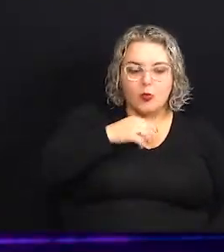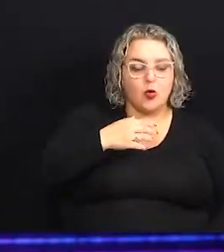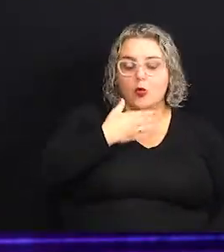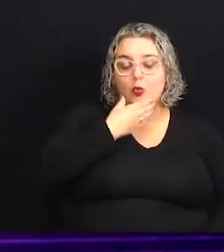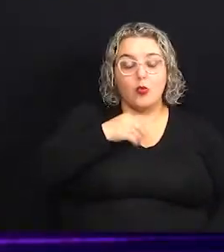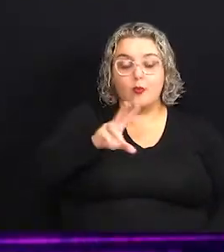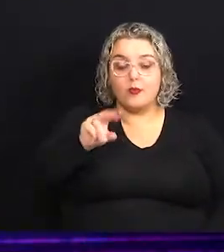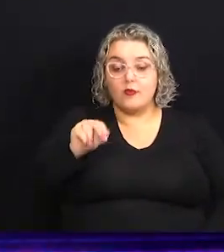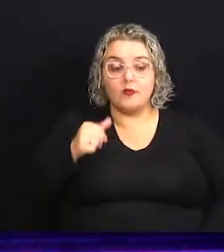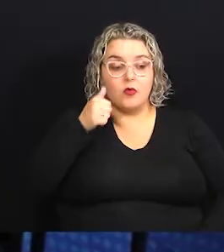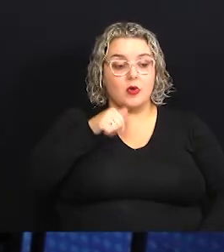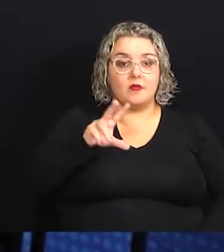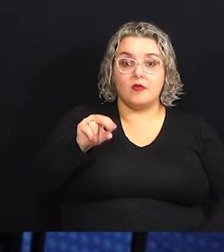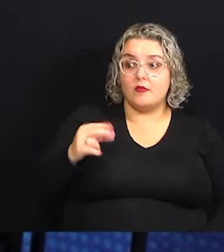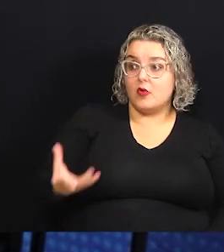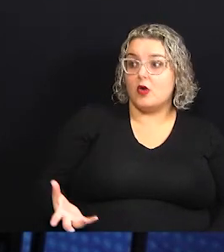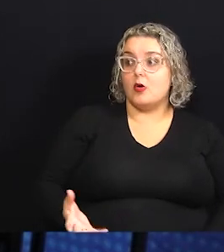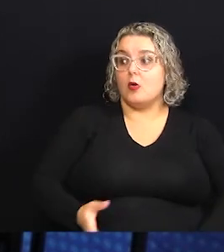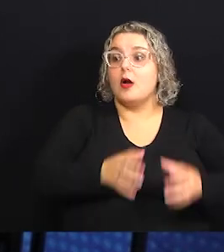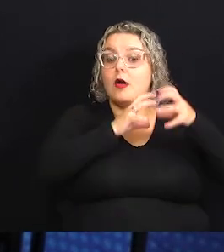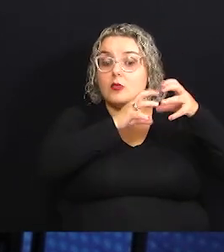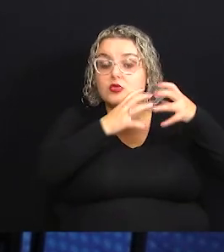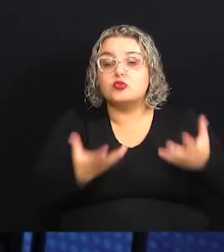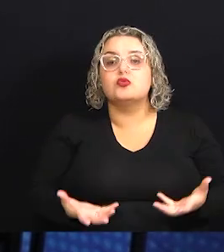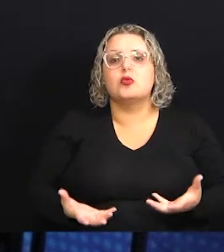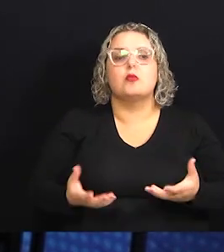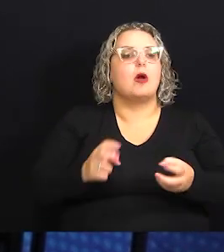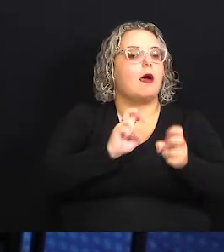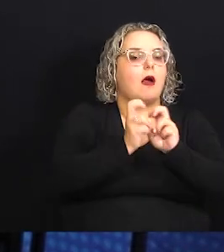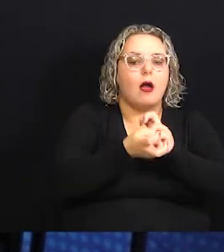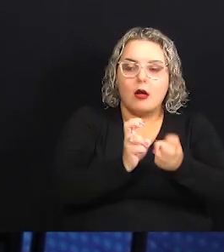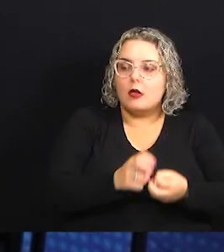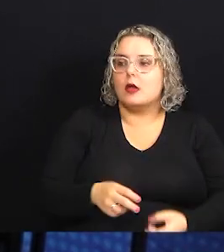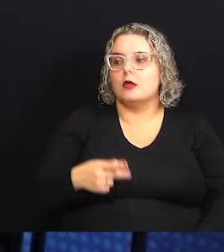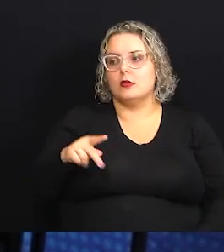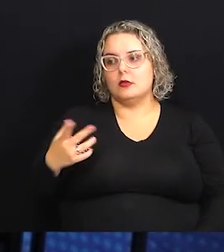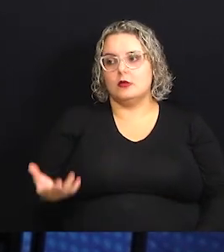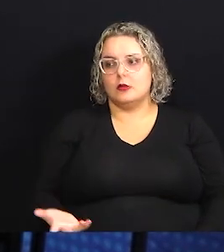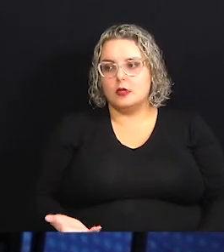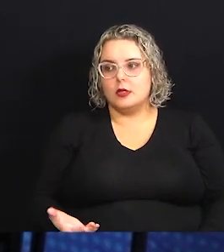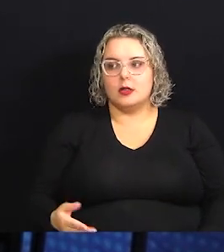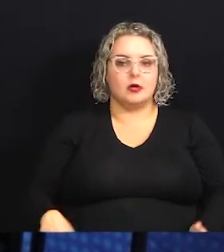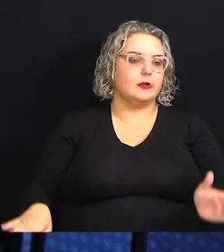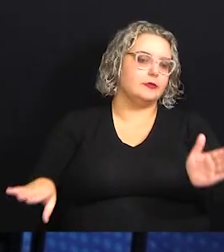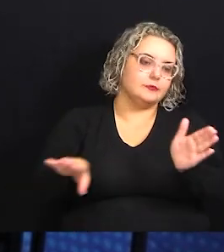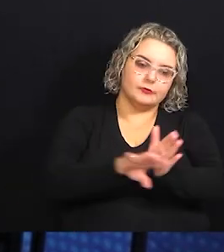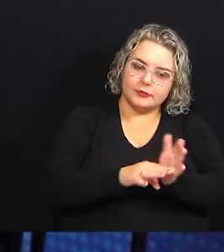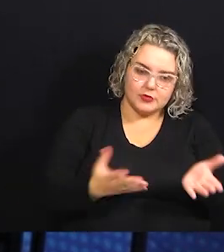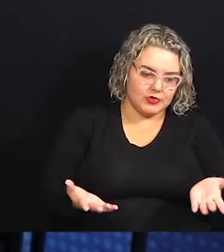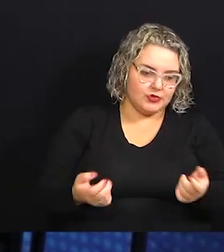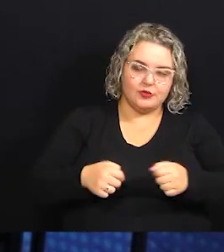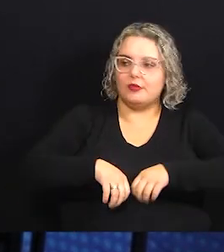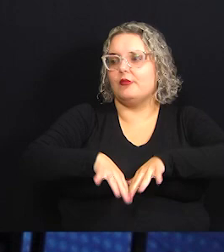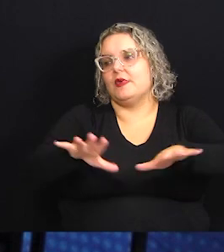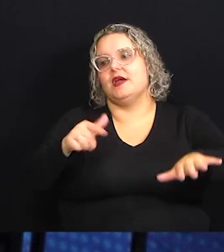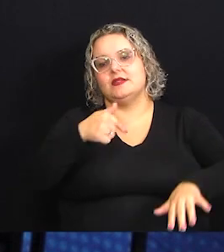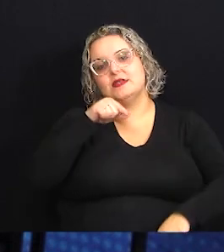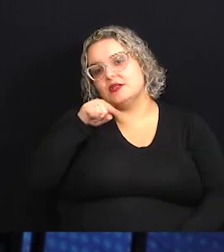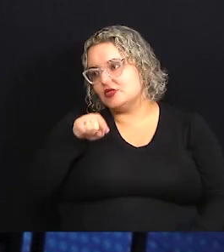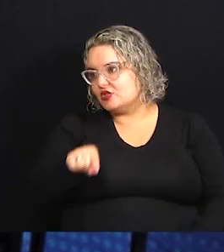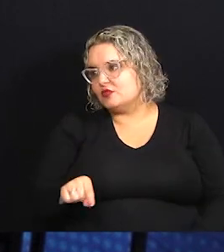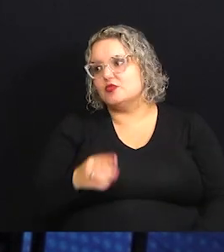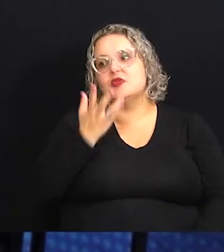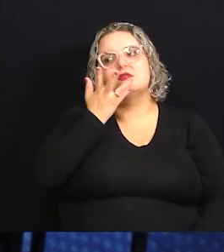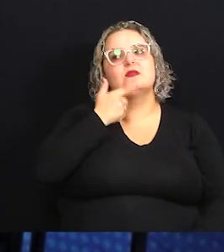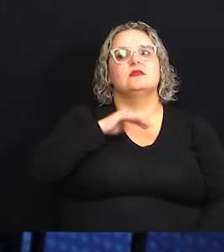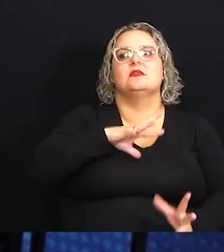Então, foi para ele. E sem querer, chegou em mais de 7 mil crianças ao